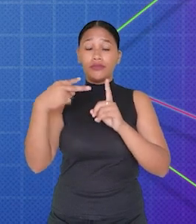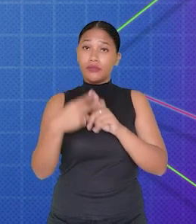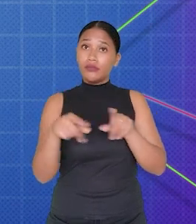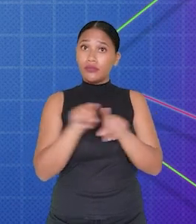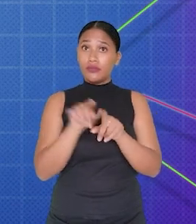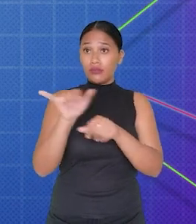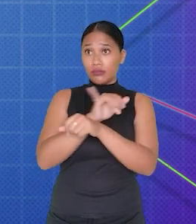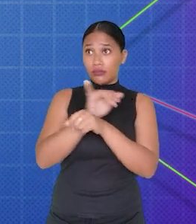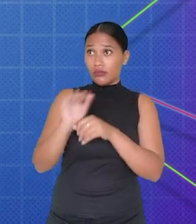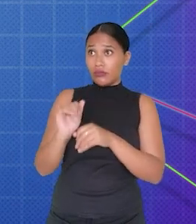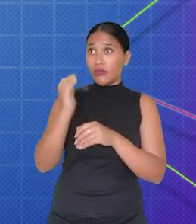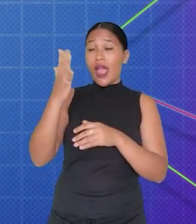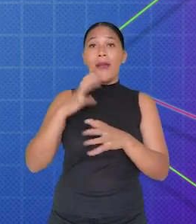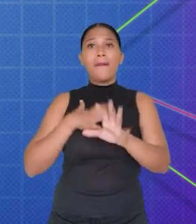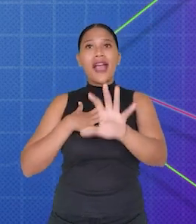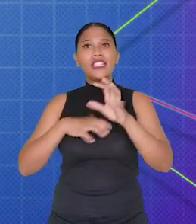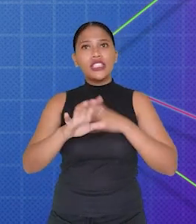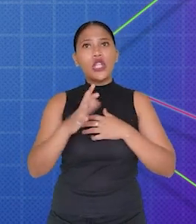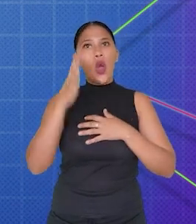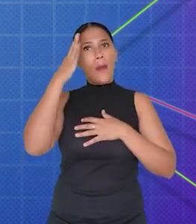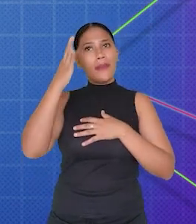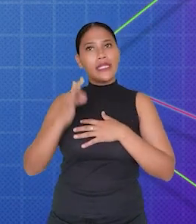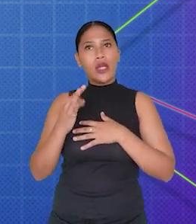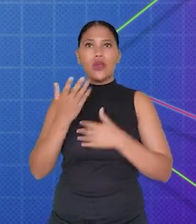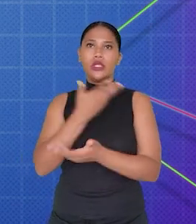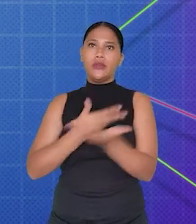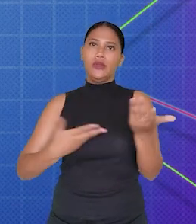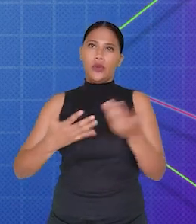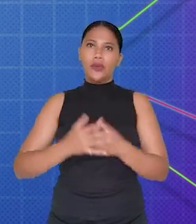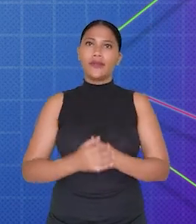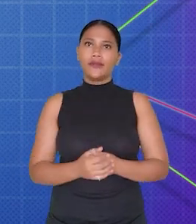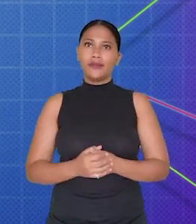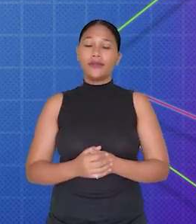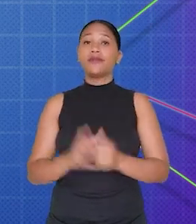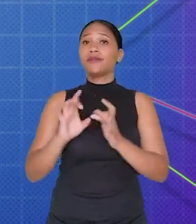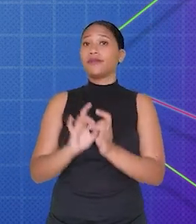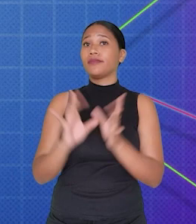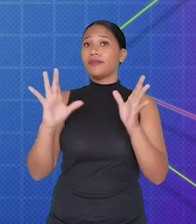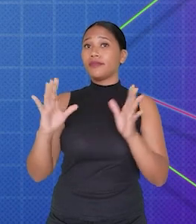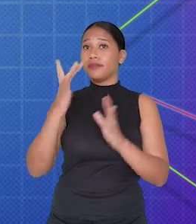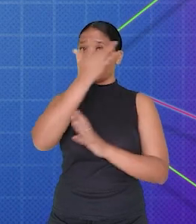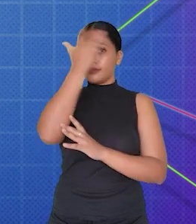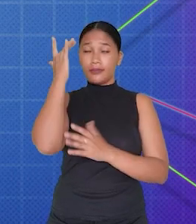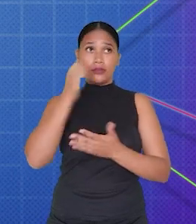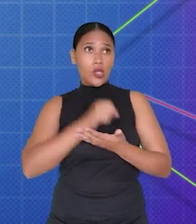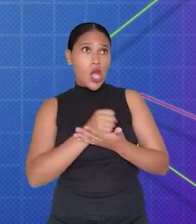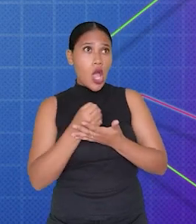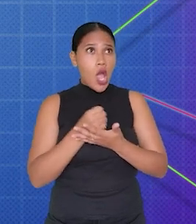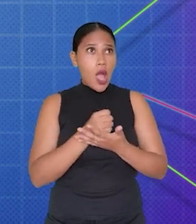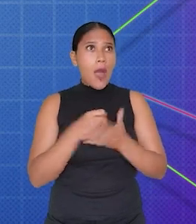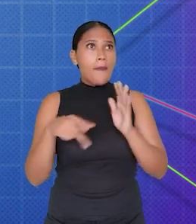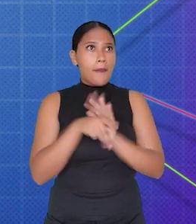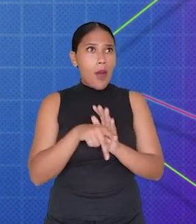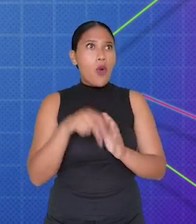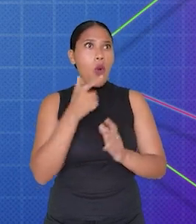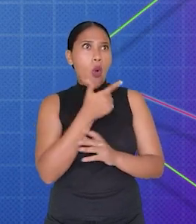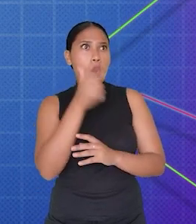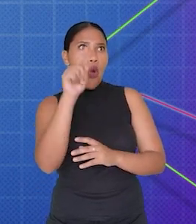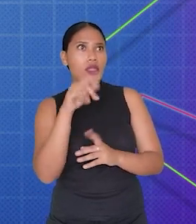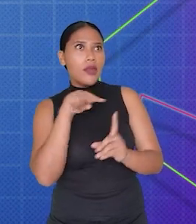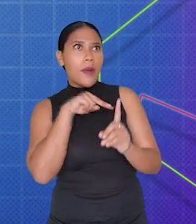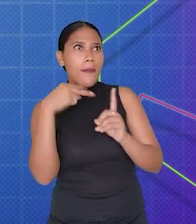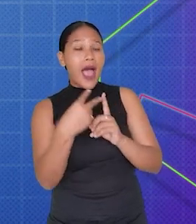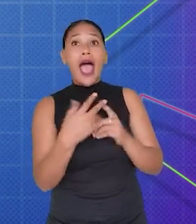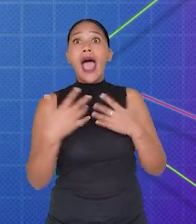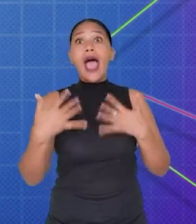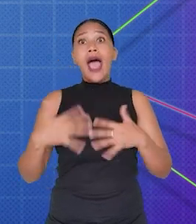podemos ajudar a promover uma maior empatia e compreensão entre as pessoas. Ao permitir que os jogadores vejam o mundo através dos olhos dos outros,